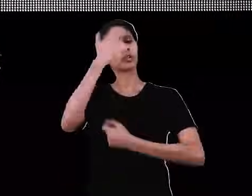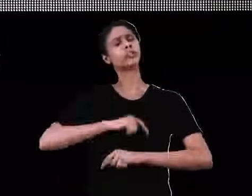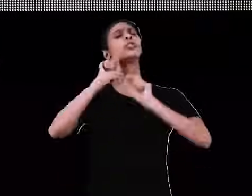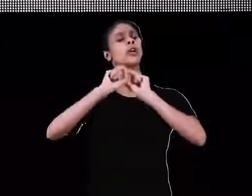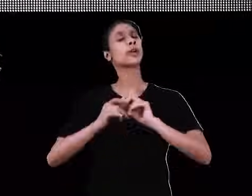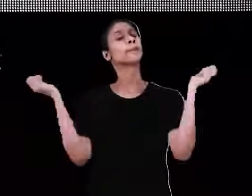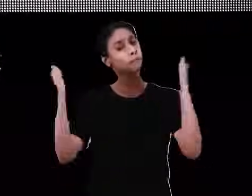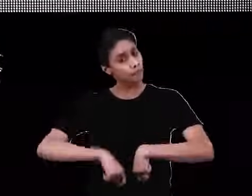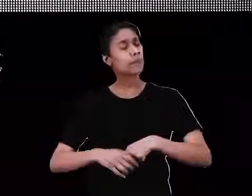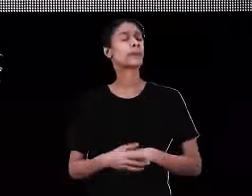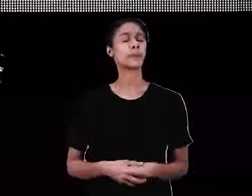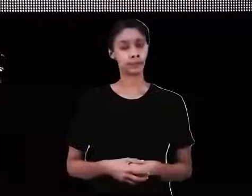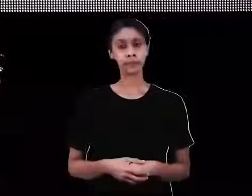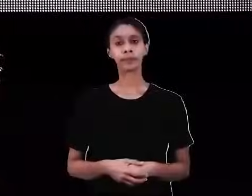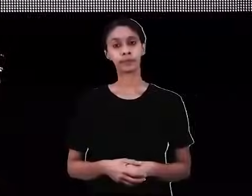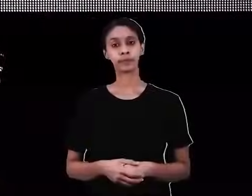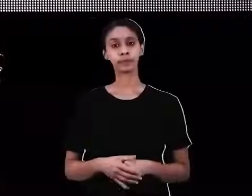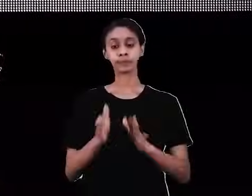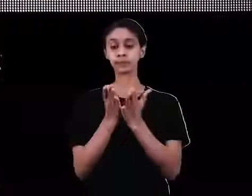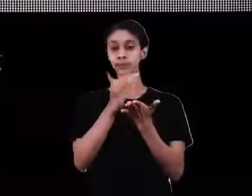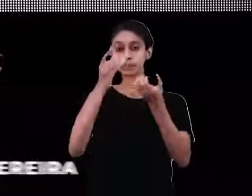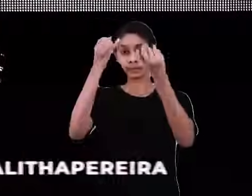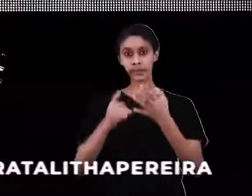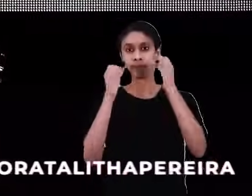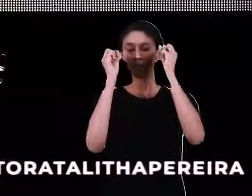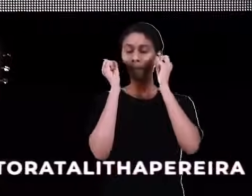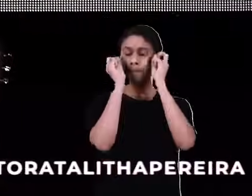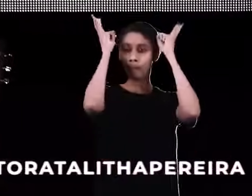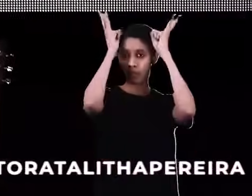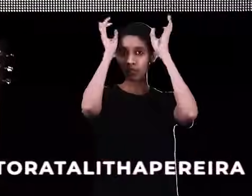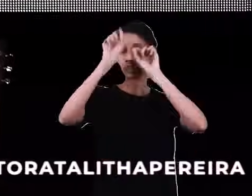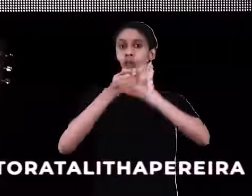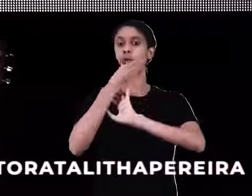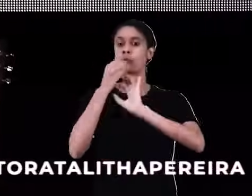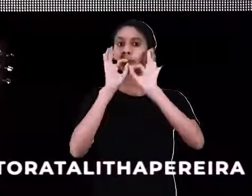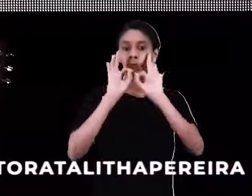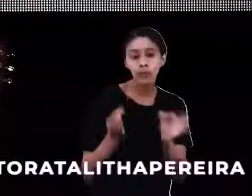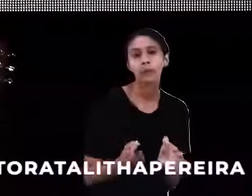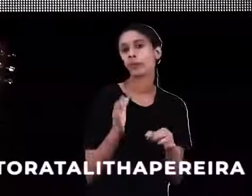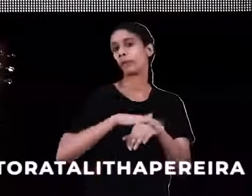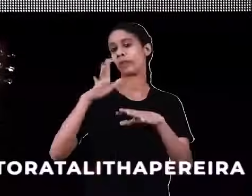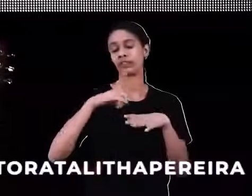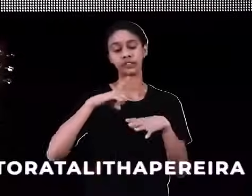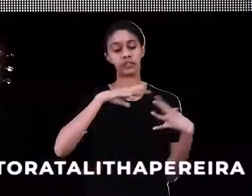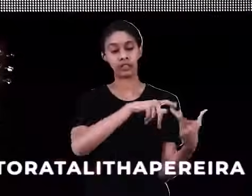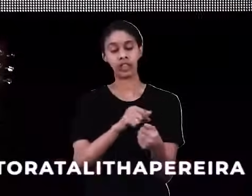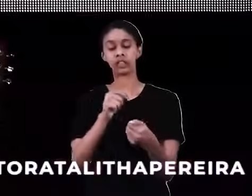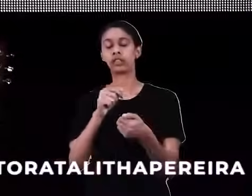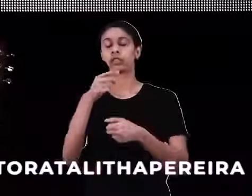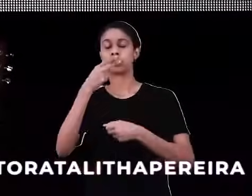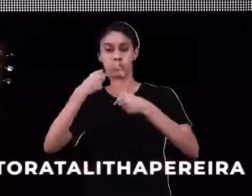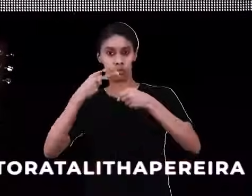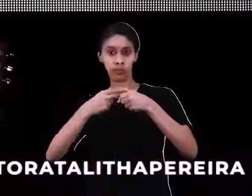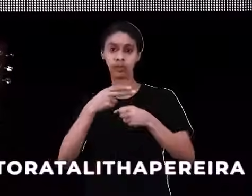muito bem. Pode ou não pode? A Bíblia diz que Moisés era um dos homens mais humildes da face da terra, Números 12, 3. Diz ou